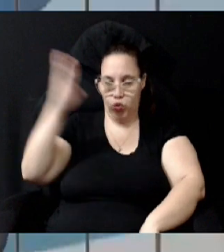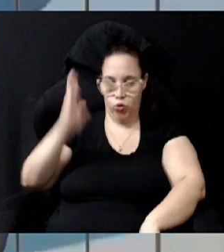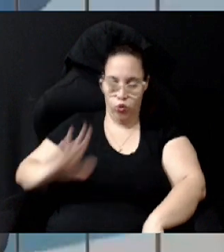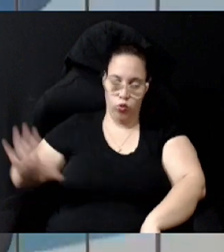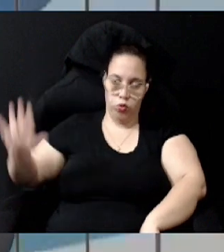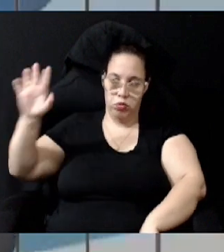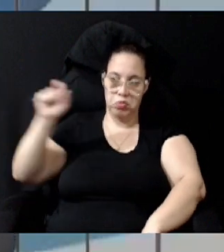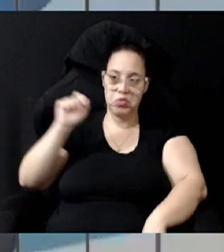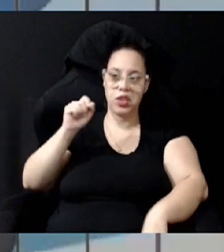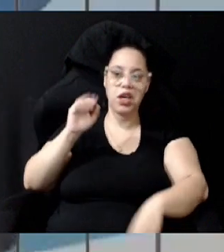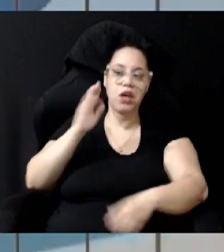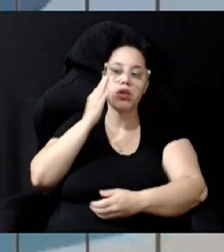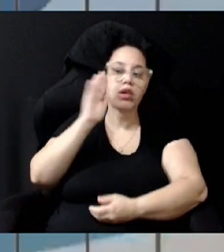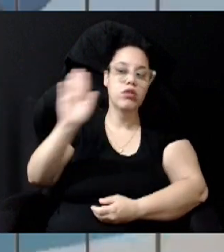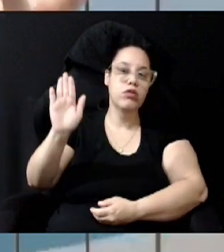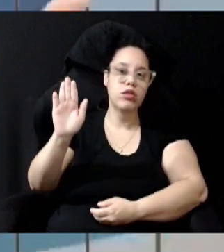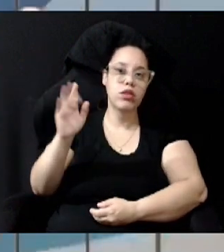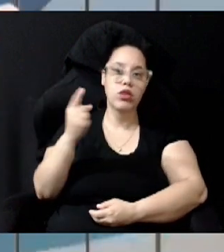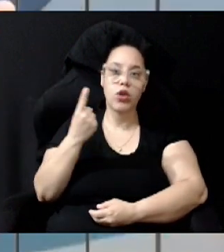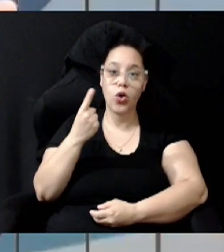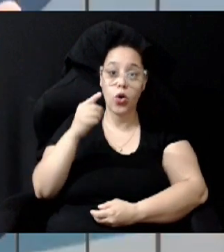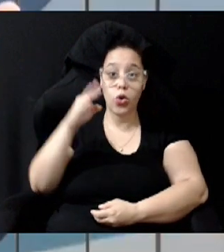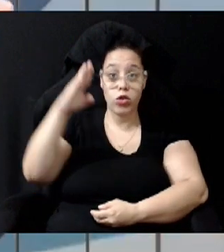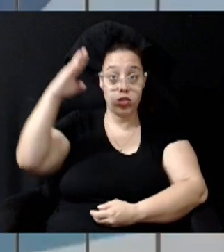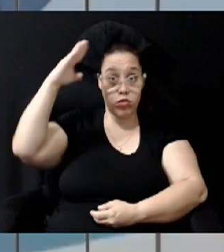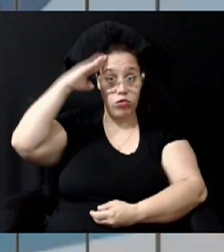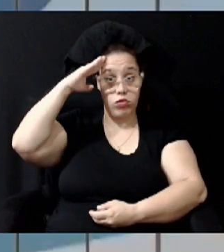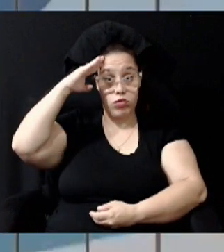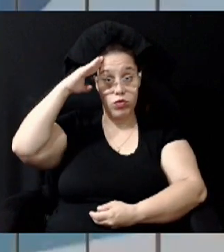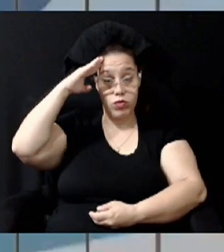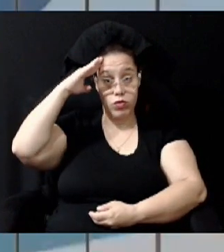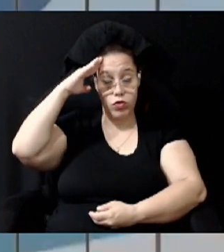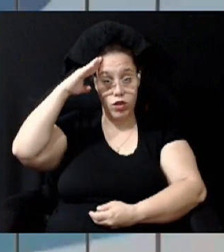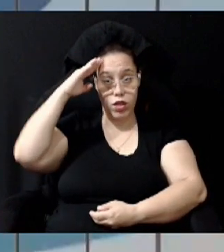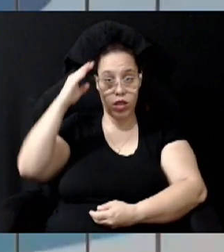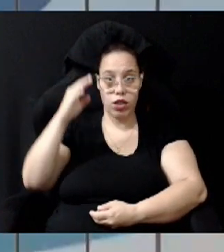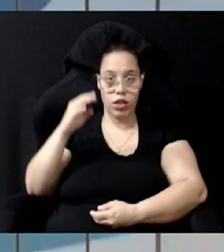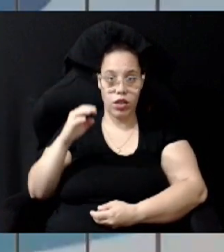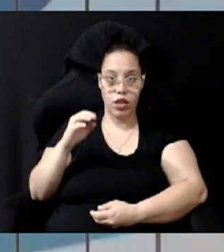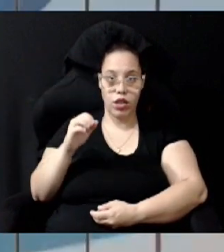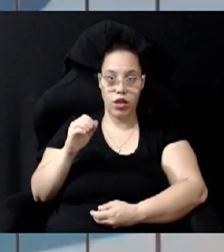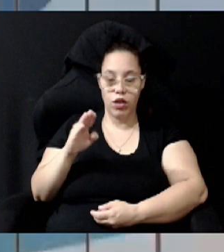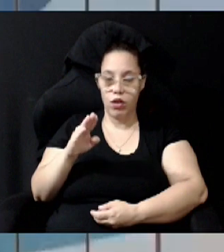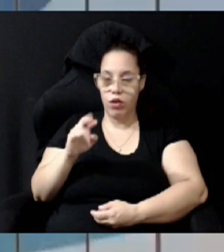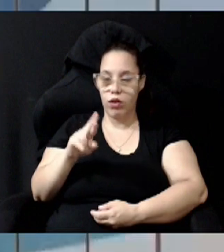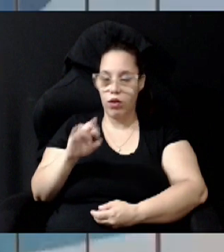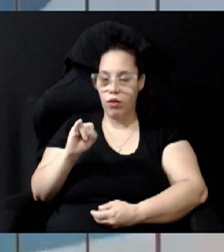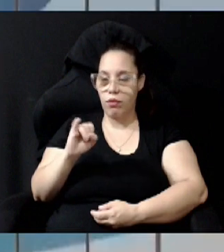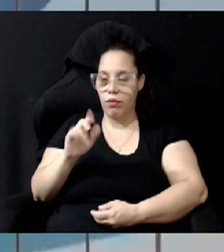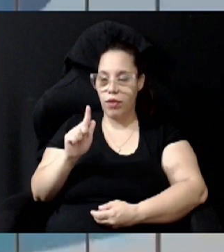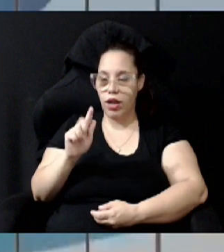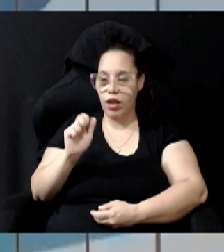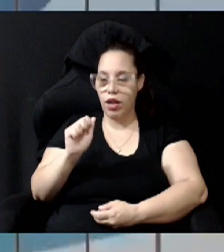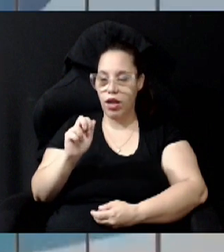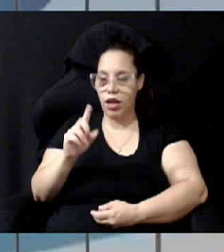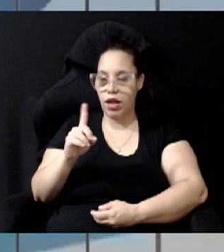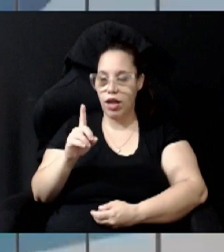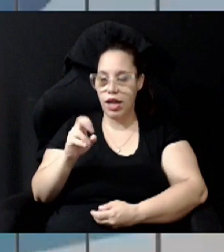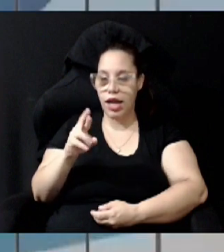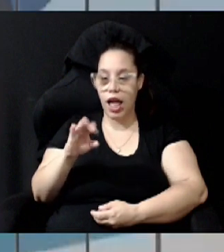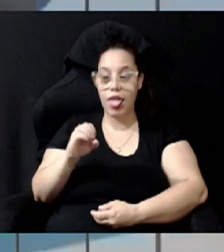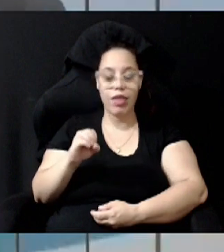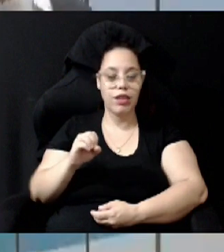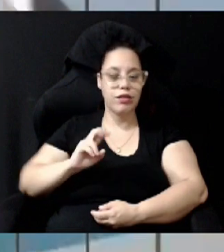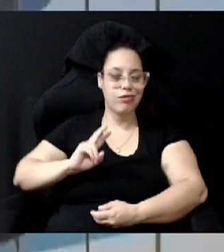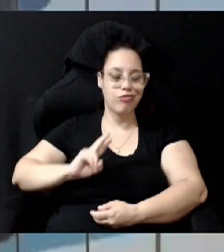candidatos? Um general e um almirante, um brigadeiro, olha que coisa bonita. Os militares aí sempre, né?